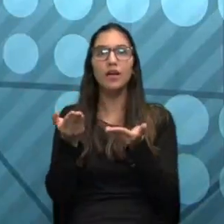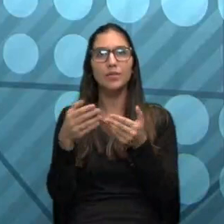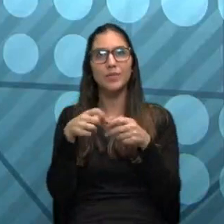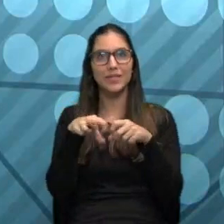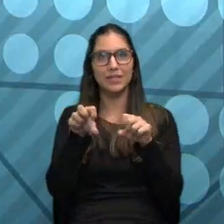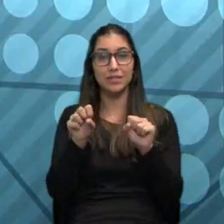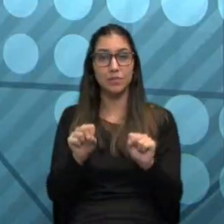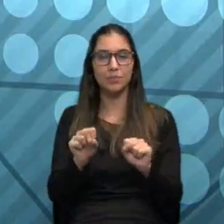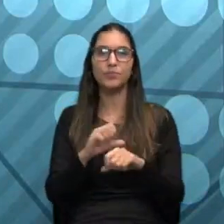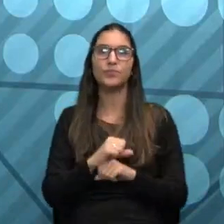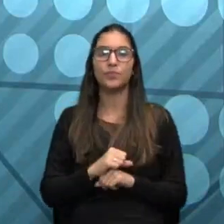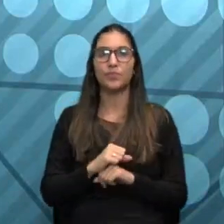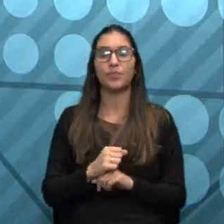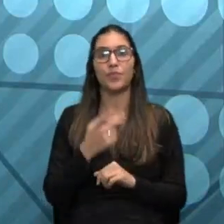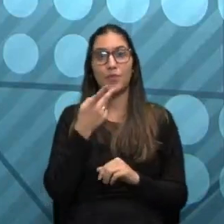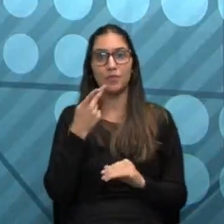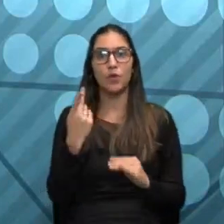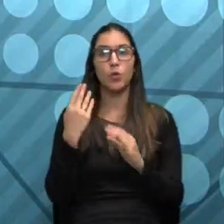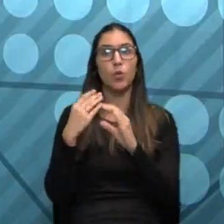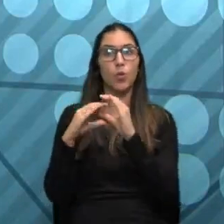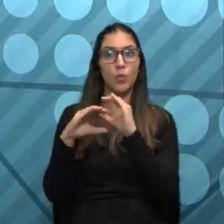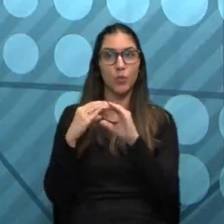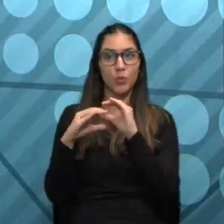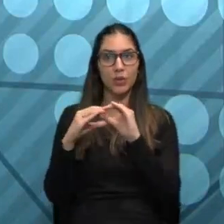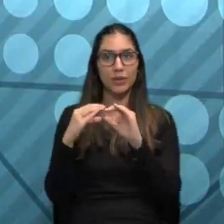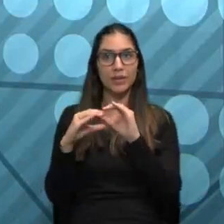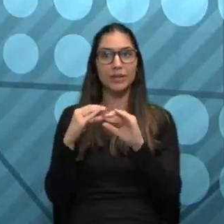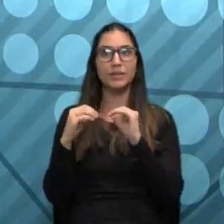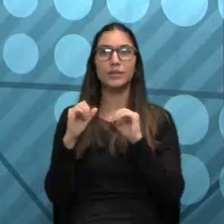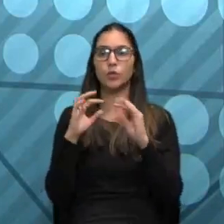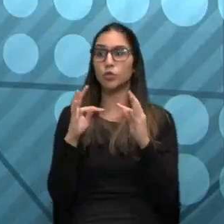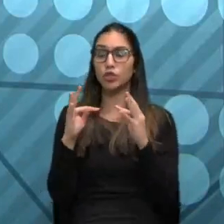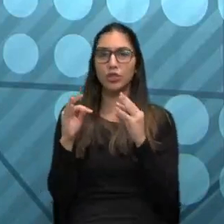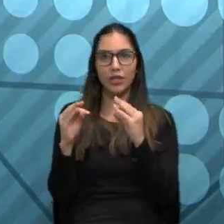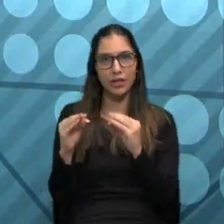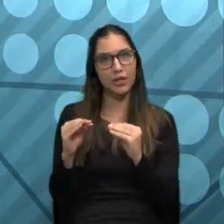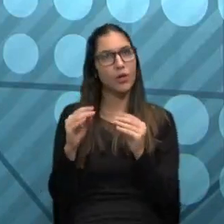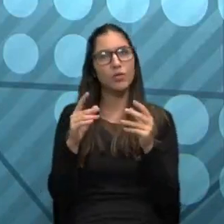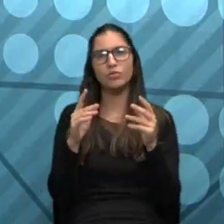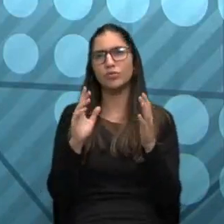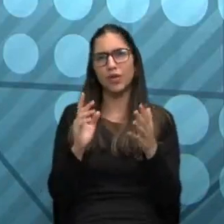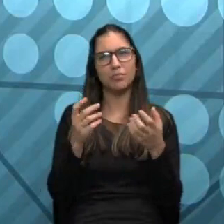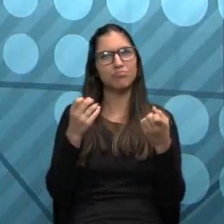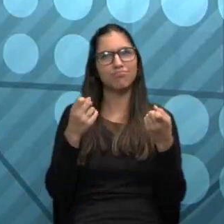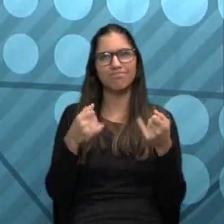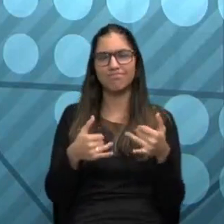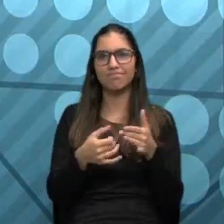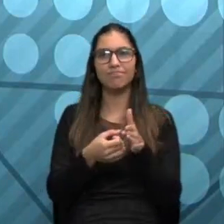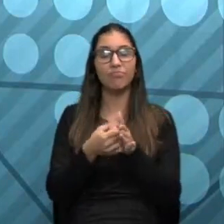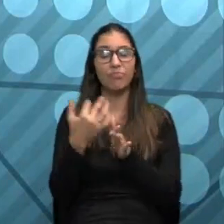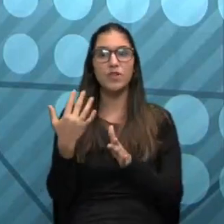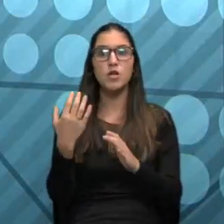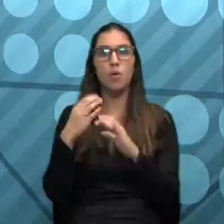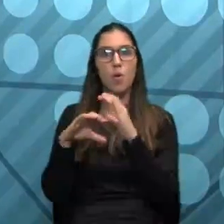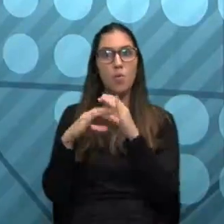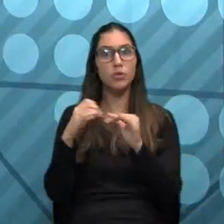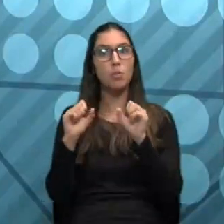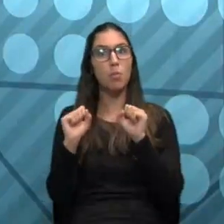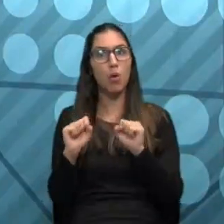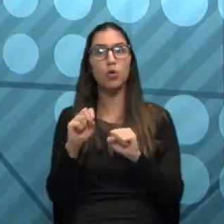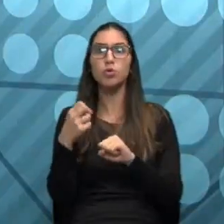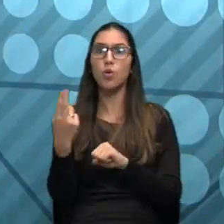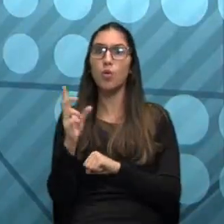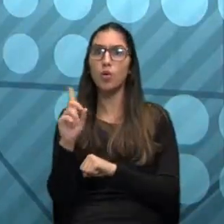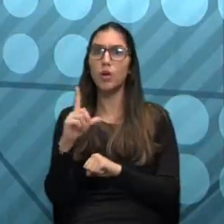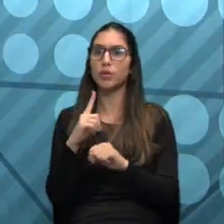transmissão. Quando eu falo de comunicação, em geral, assim como eu falei várias vezes, a comunicação ela pode ou não